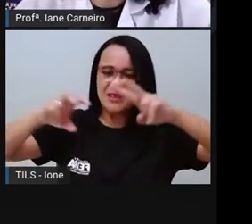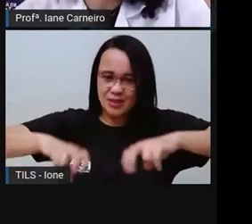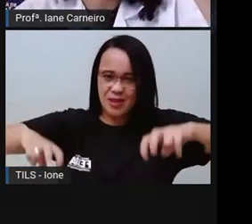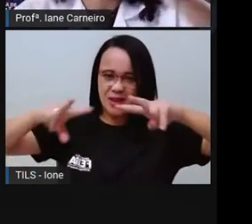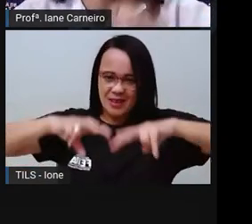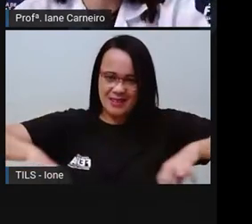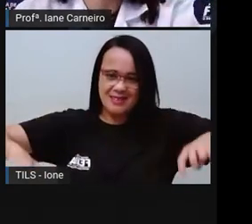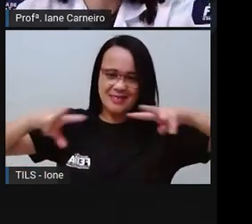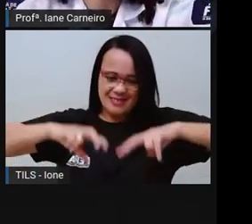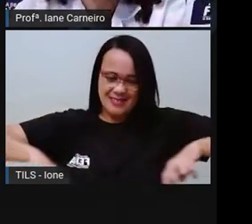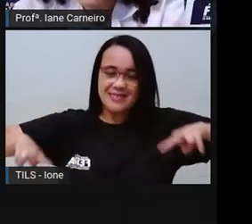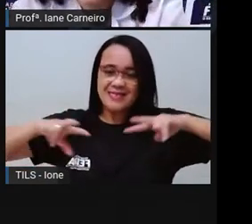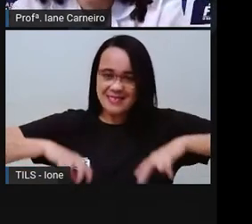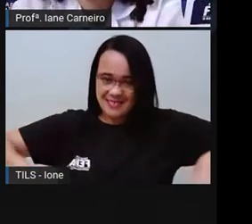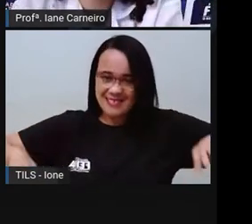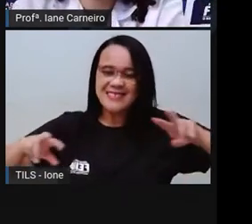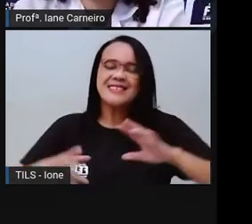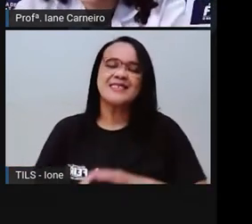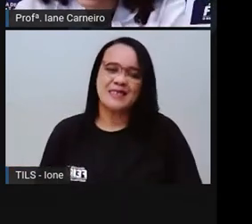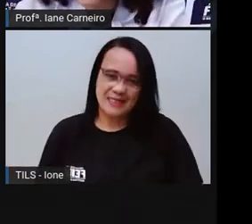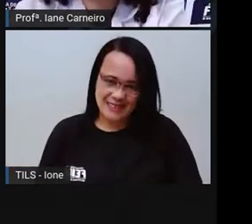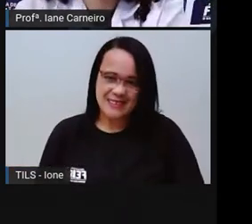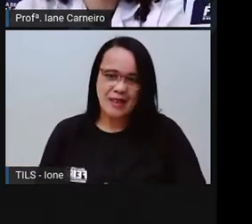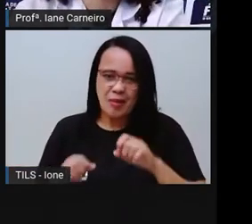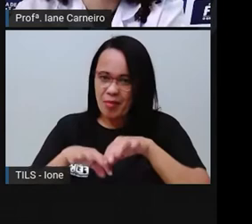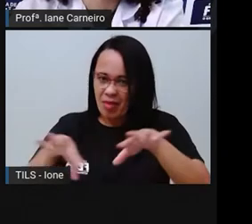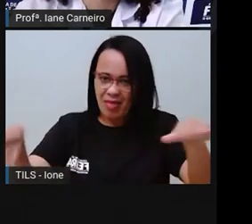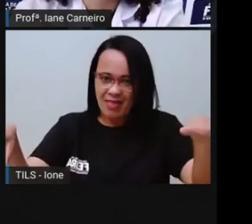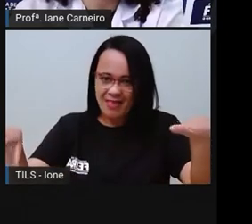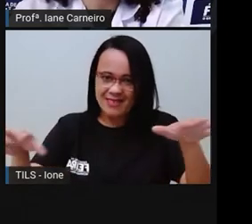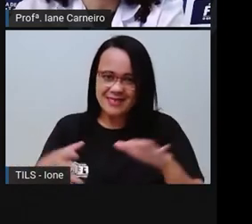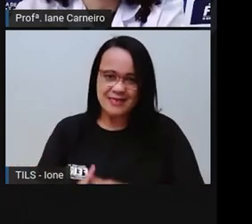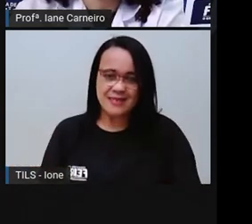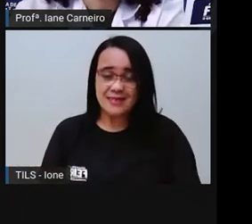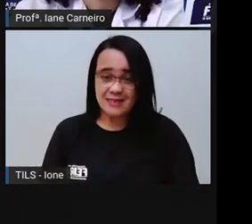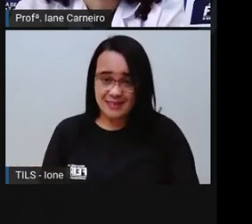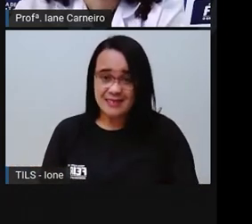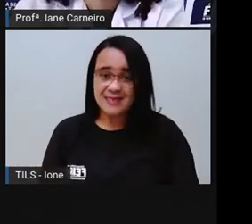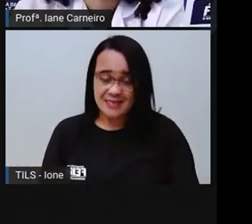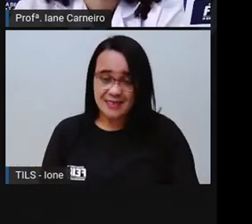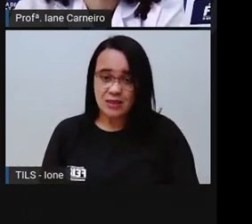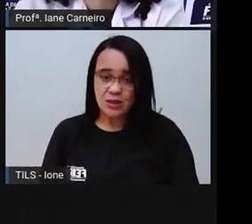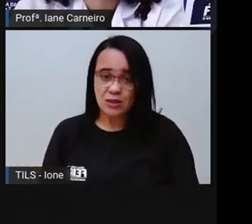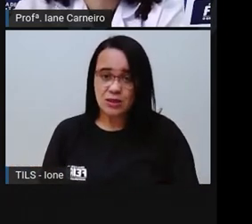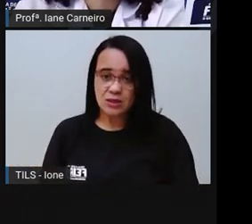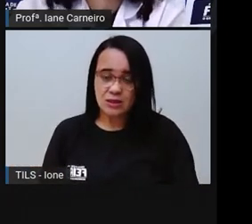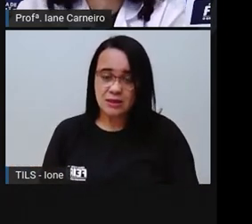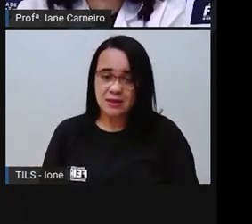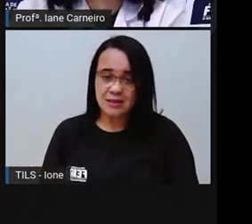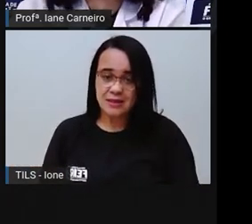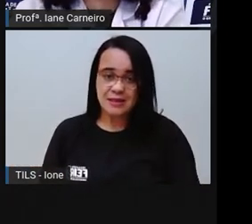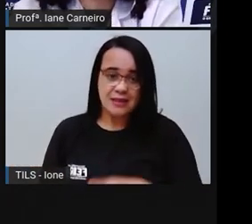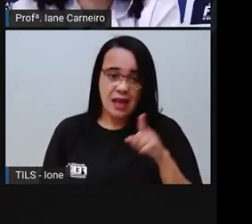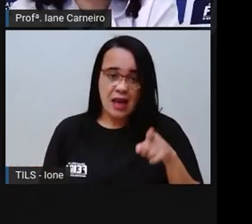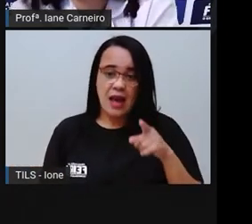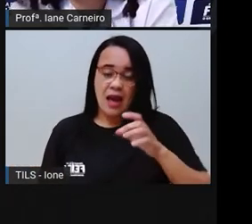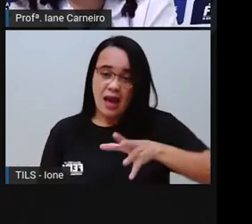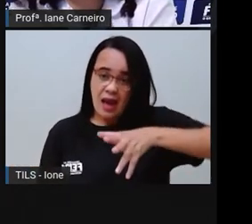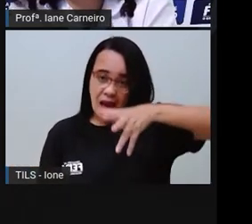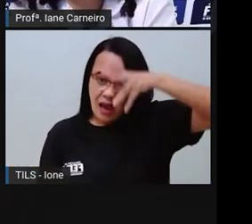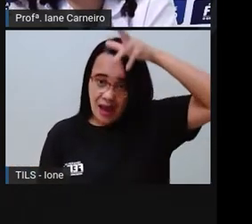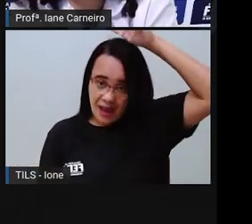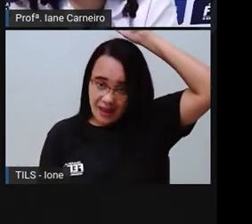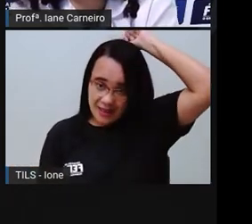para dar sugestão né então a galinha espalhou trigo bom e o que foi né o trio